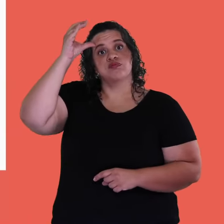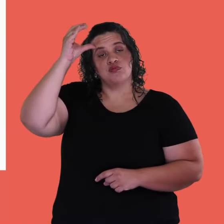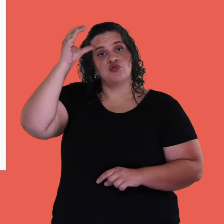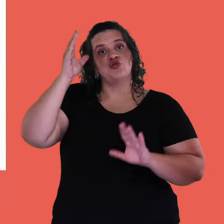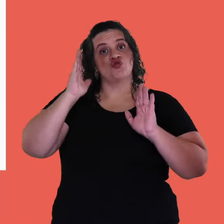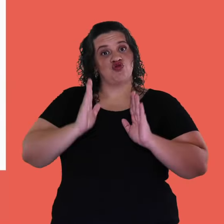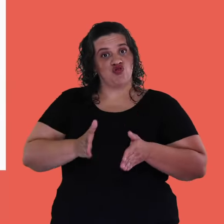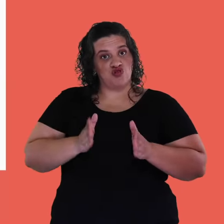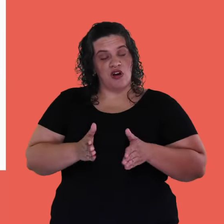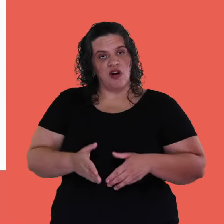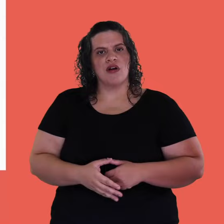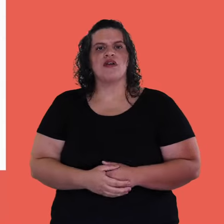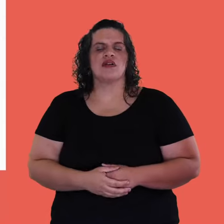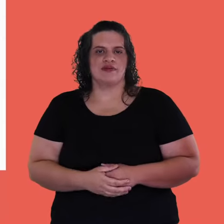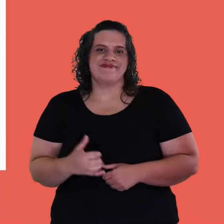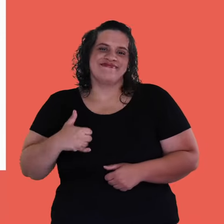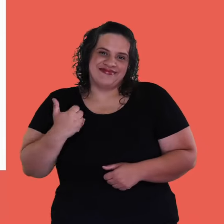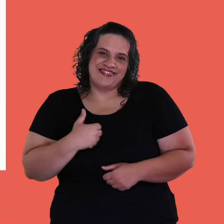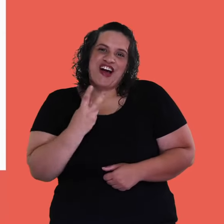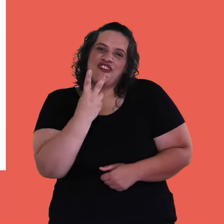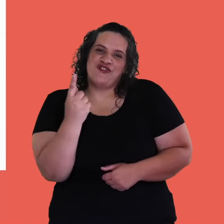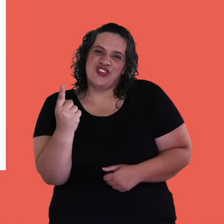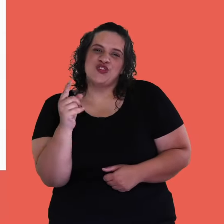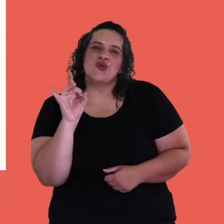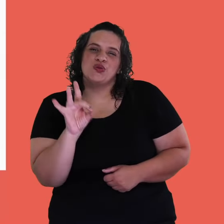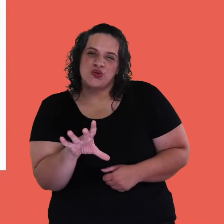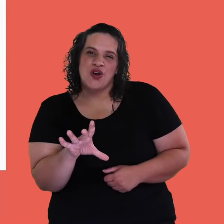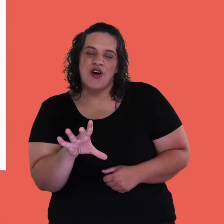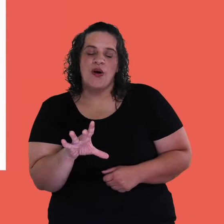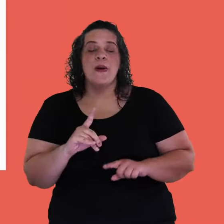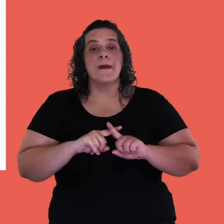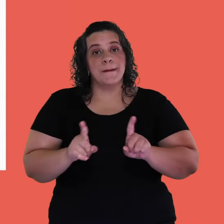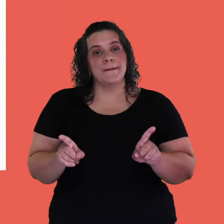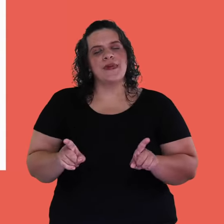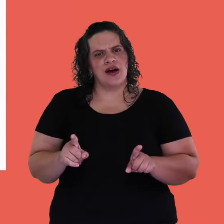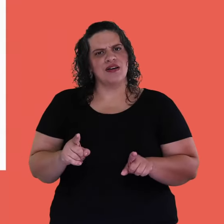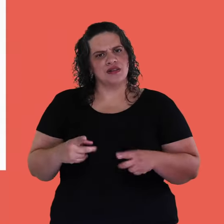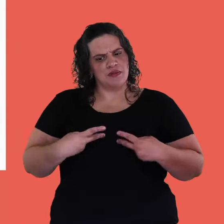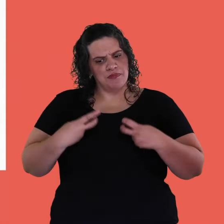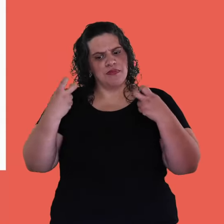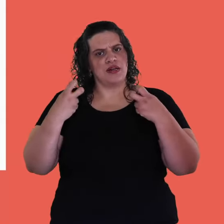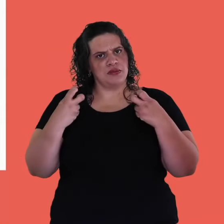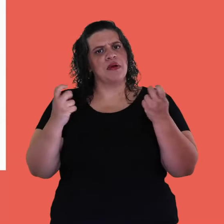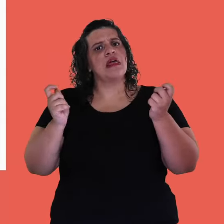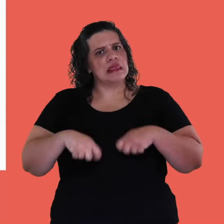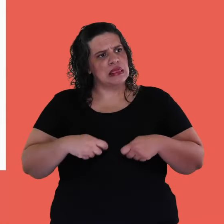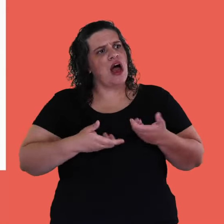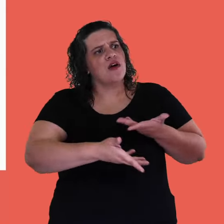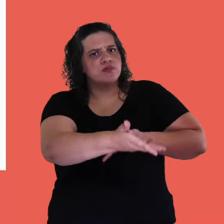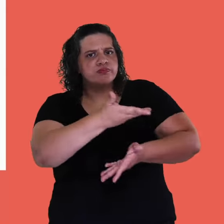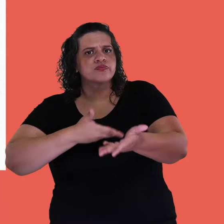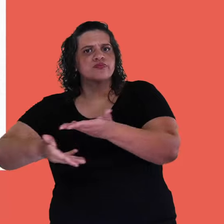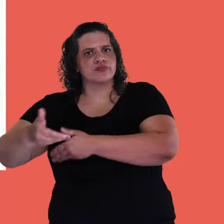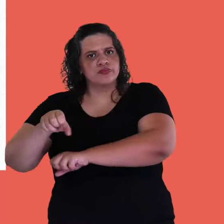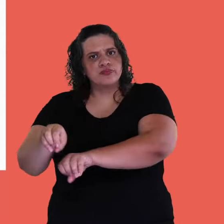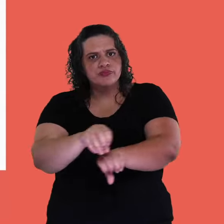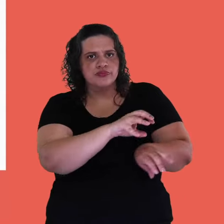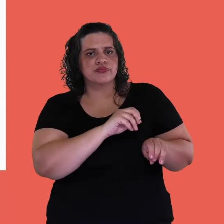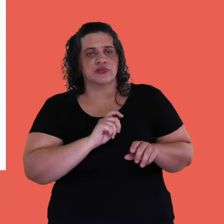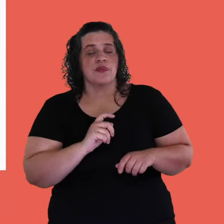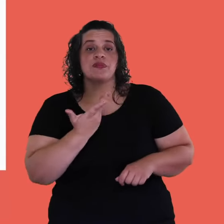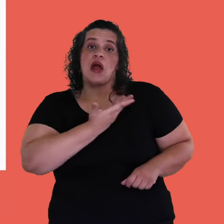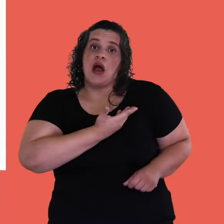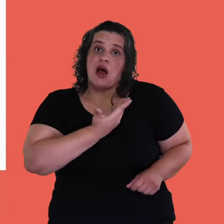conhecimento já formado, por mais que eu tenha só 21 anos, entendi que havia ali algo que eu poderia compartilhar com